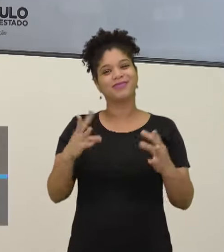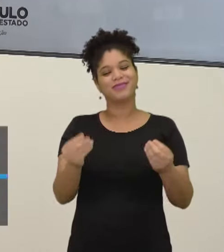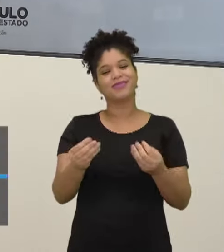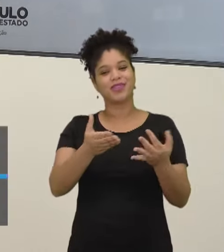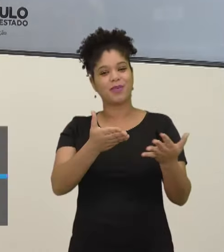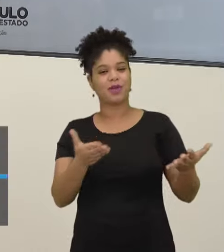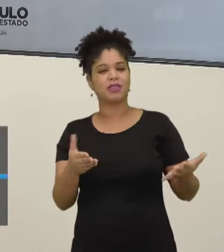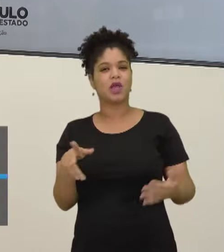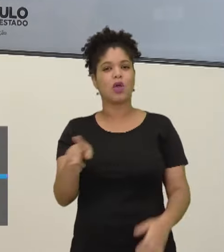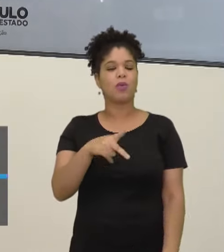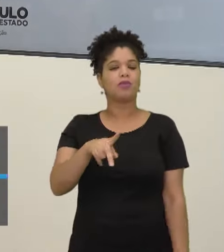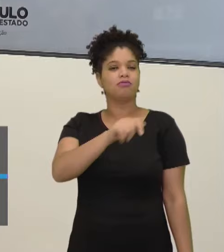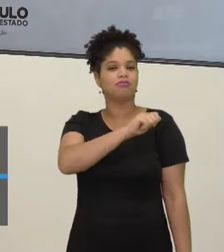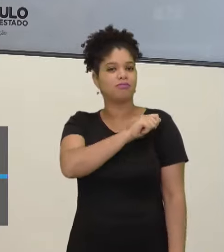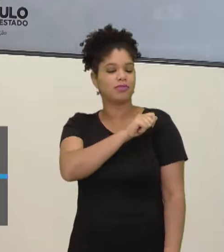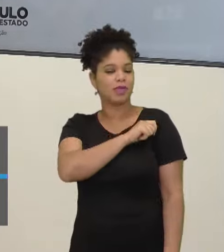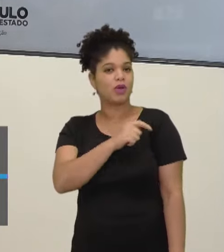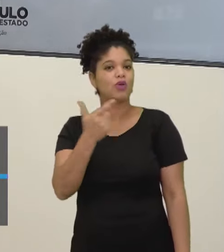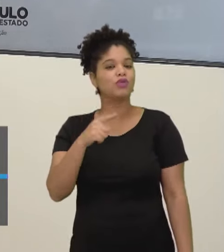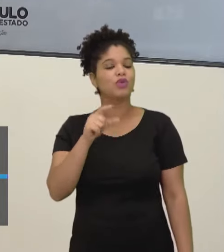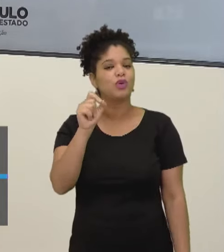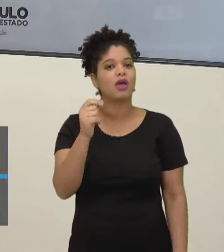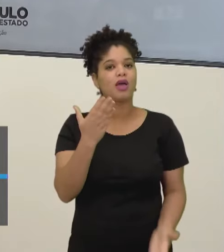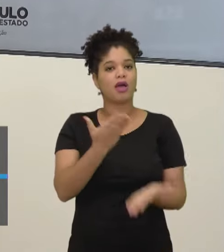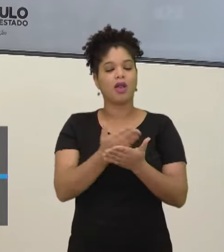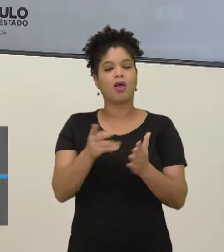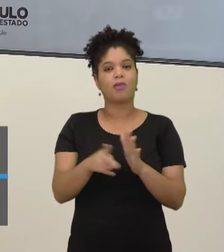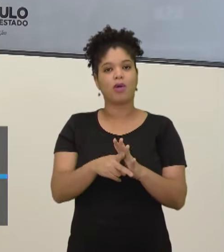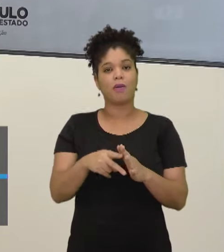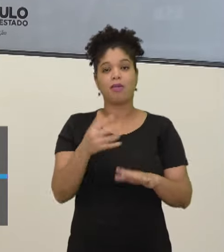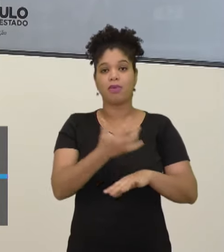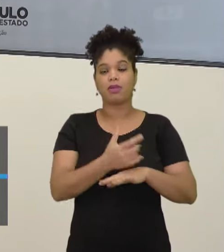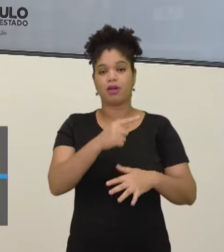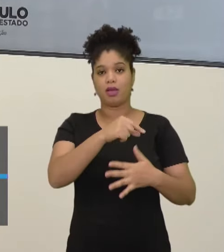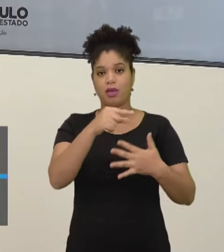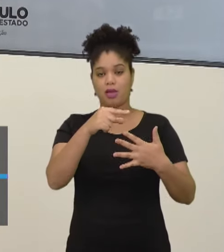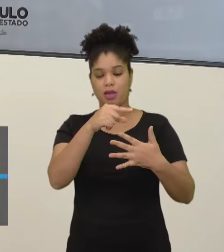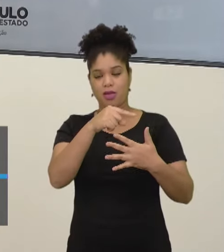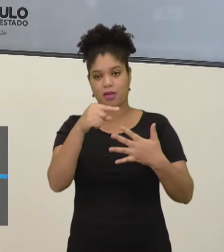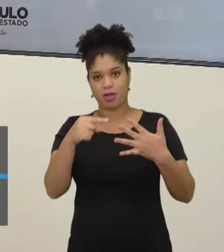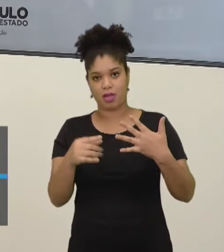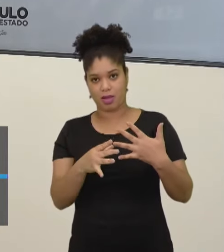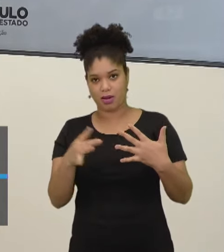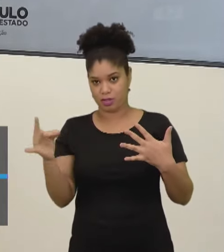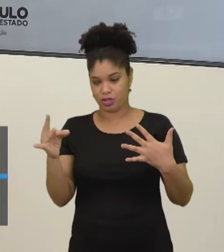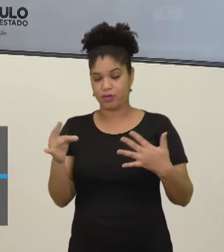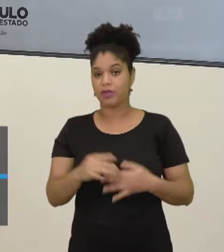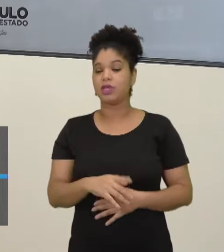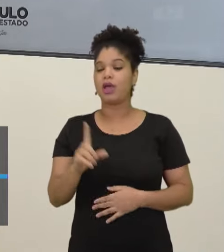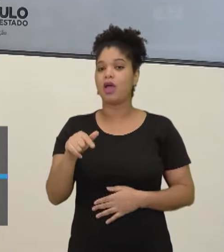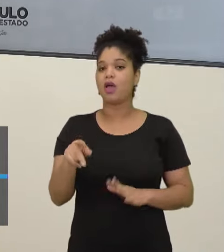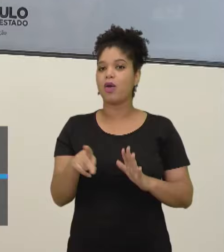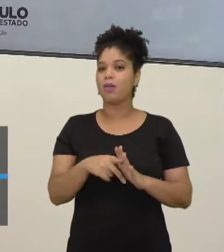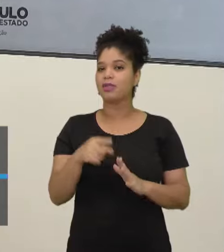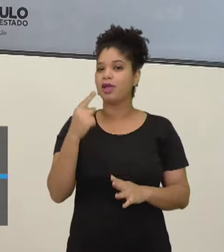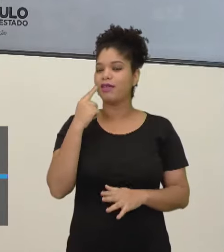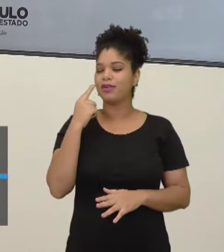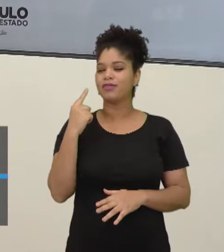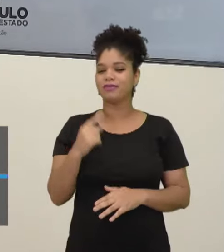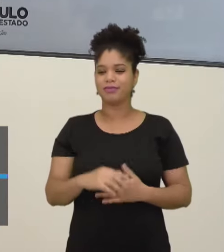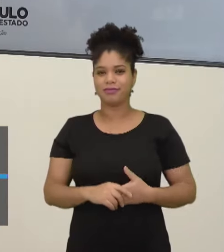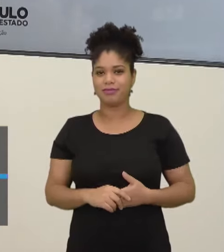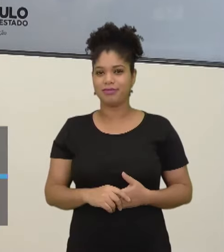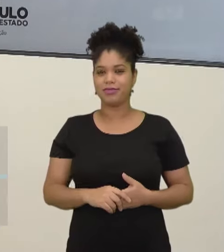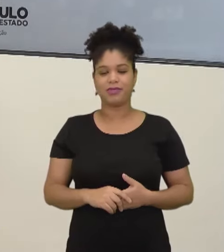queridos professores e alunos, para mais uma aula de eletiva, continuando aí o nosso tema da cara da riqueza. Para